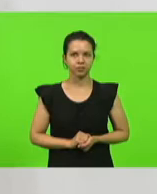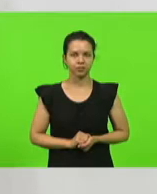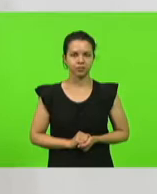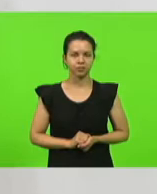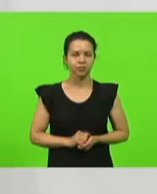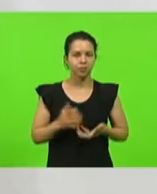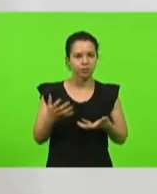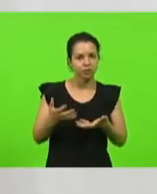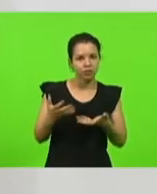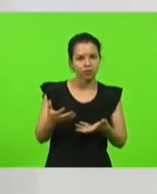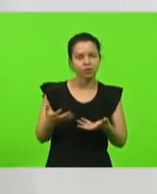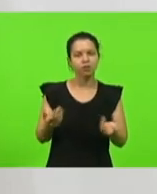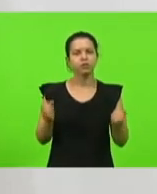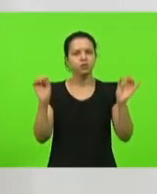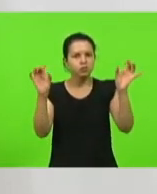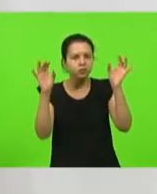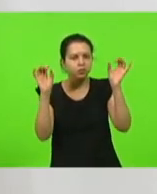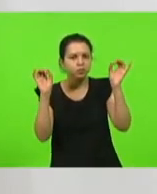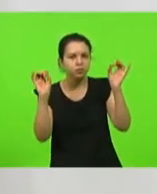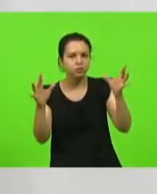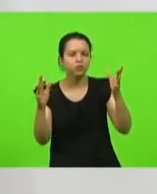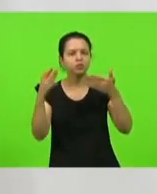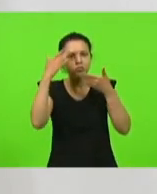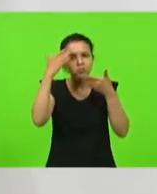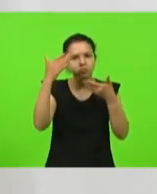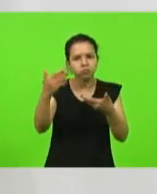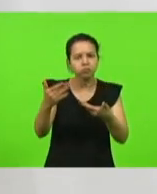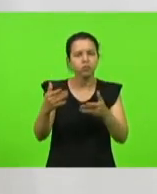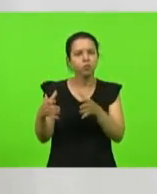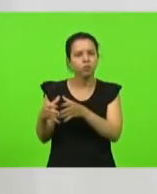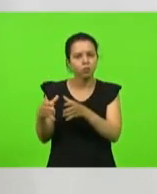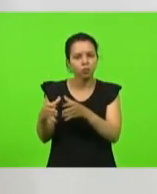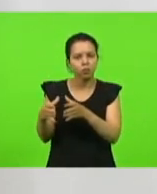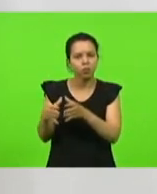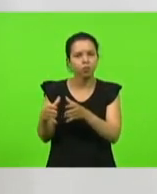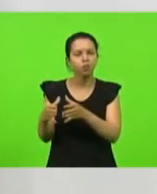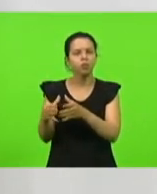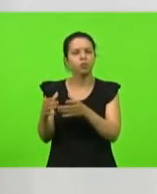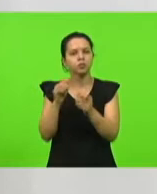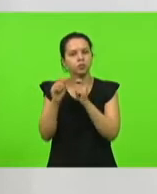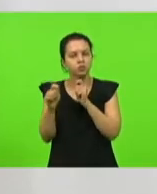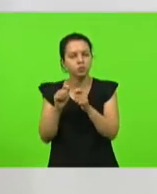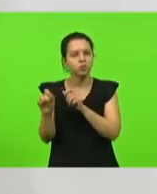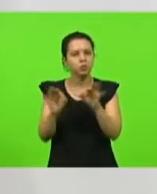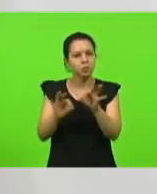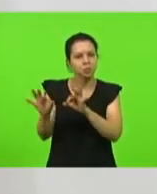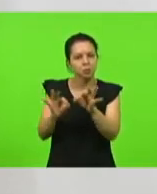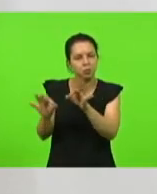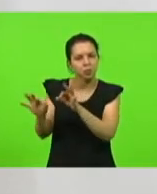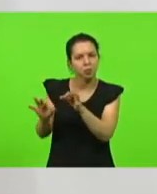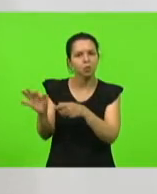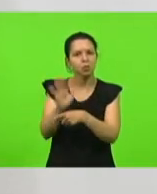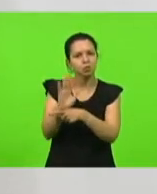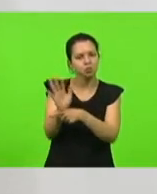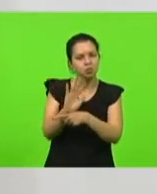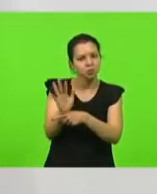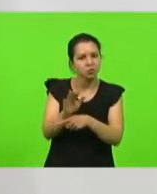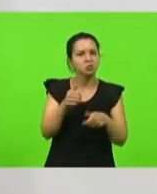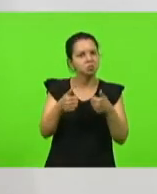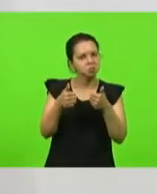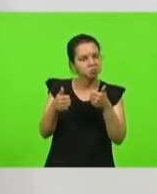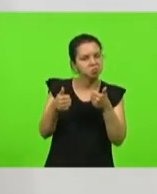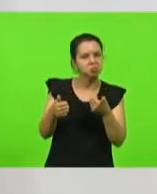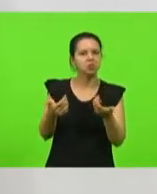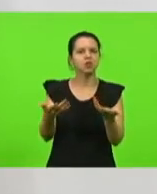Eu quero de forma especial agradecer à minha equipe que fez esse vídeo, um documentário muito bem feito, parabenizar também o soldado